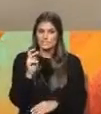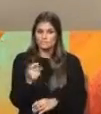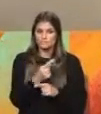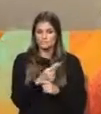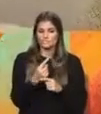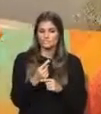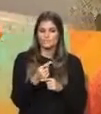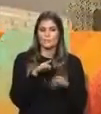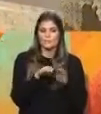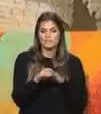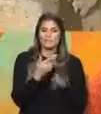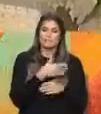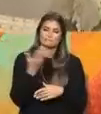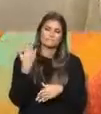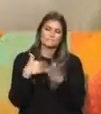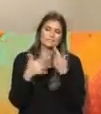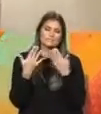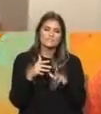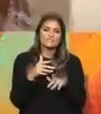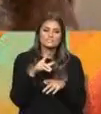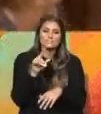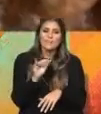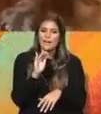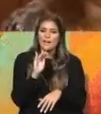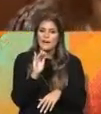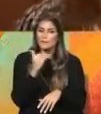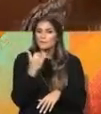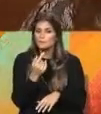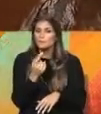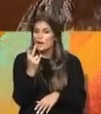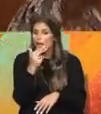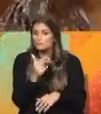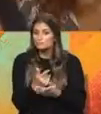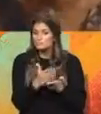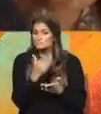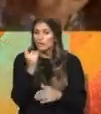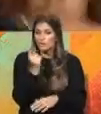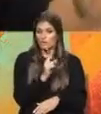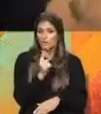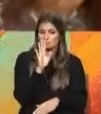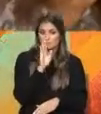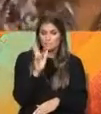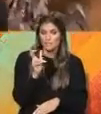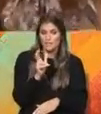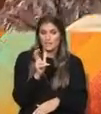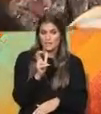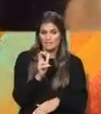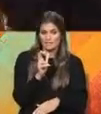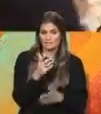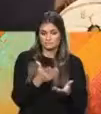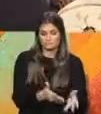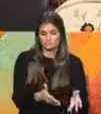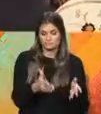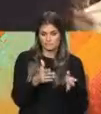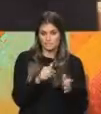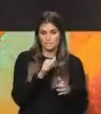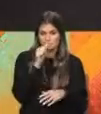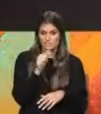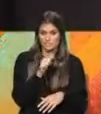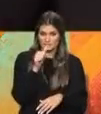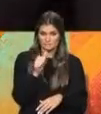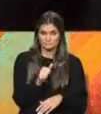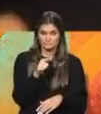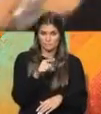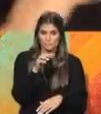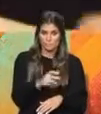uma prática antiga, mas a arte não se fica por aqui. Cestaria com madeira de castanho. Também temos, e neste caso